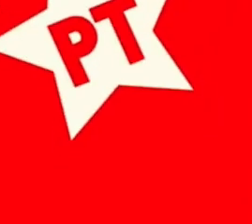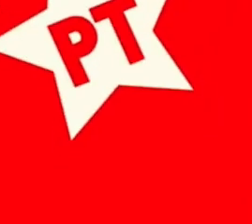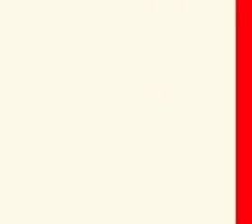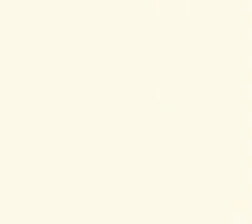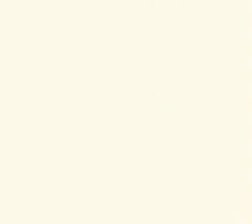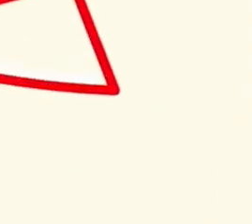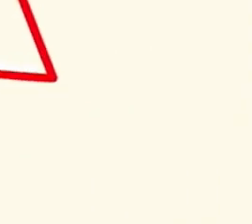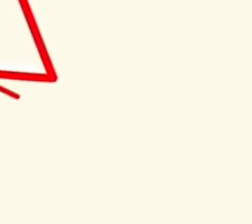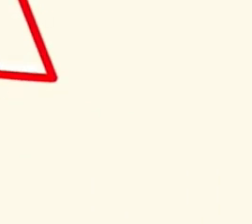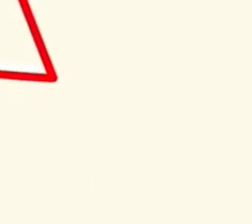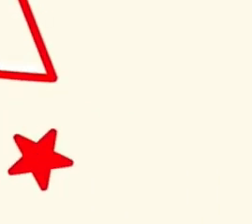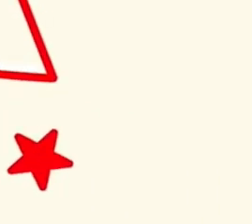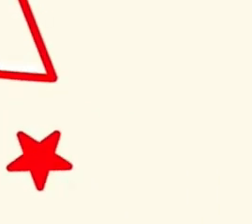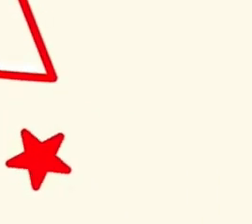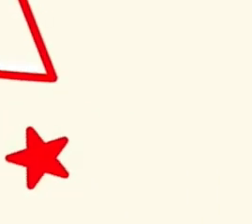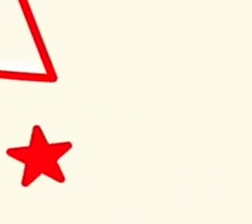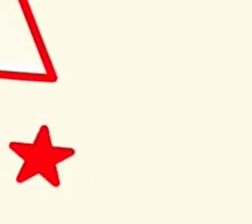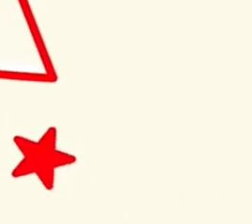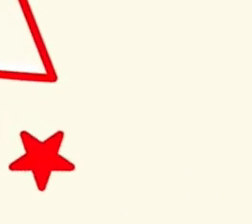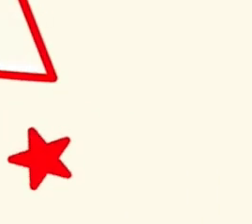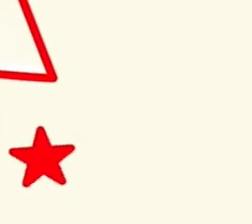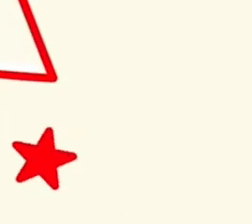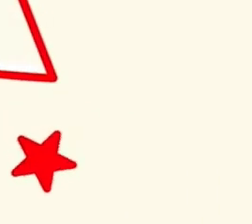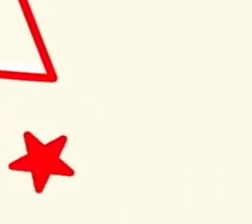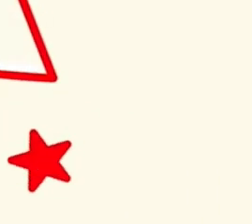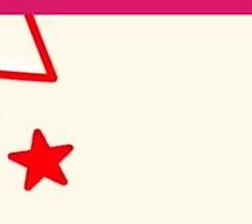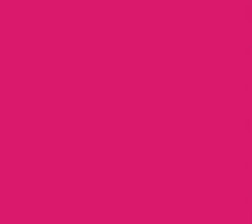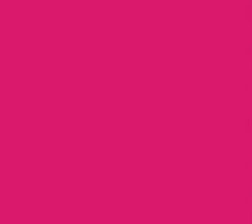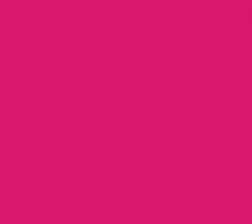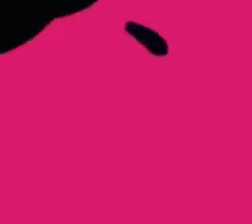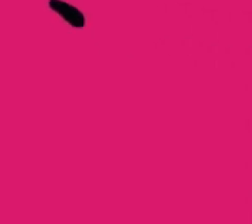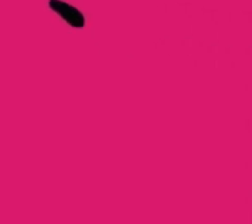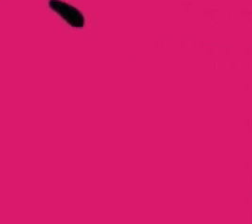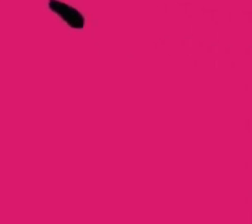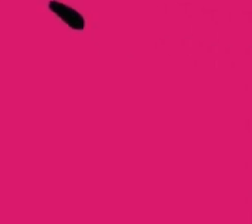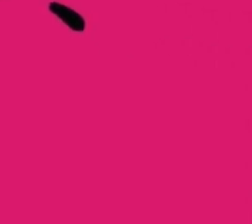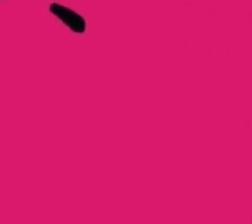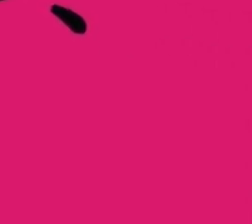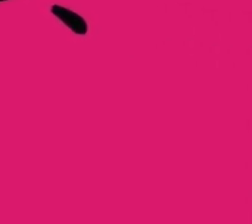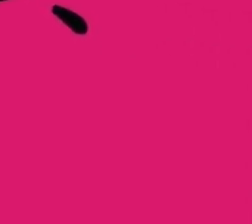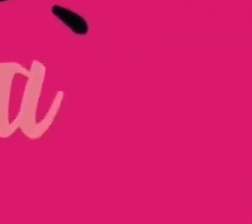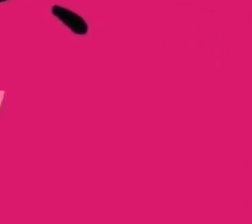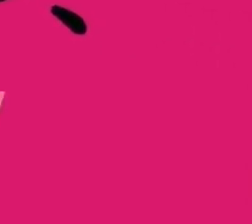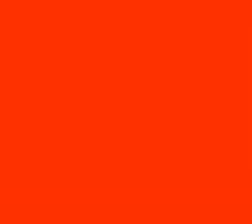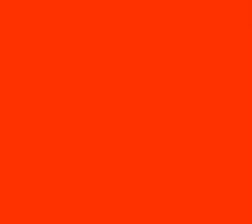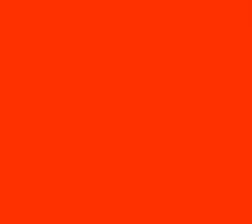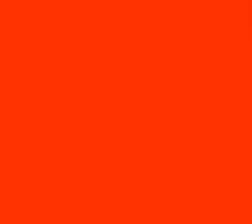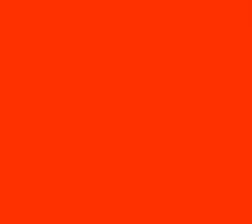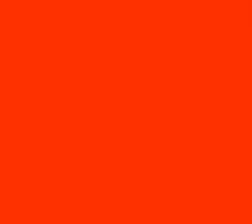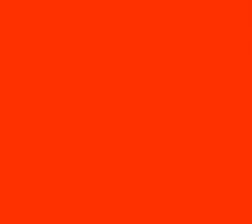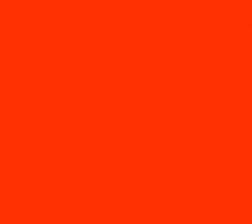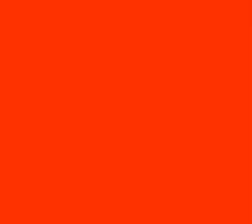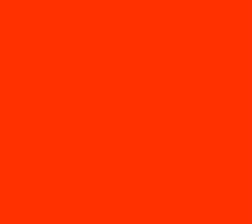brilha, ela é quem vai me guiar. Ser guerreira é minha